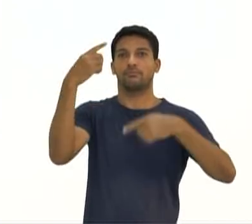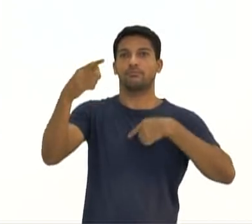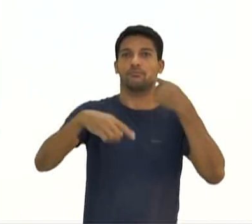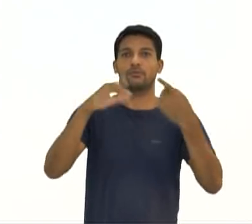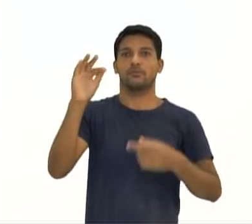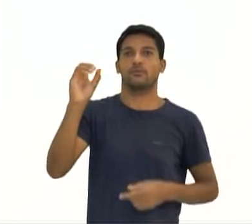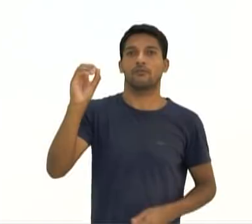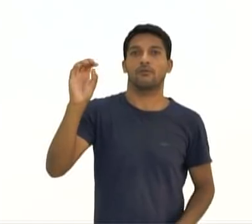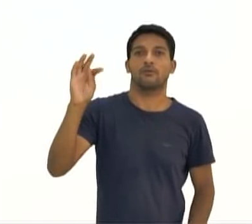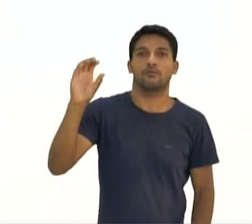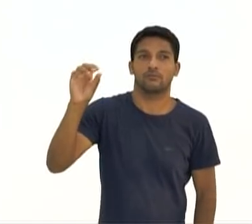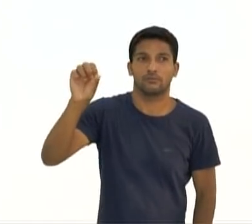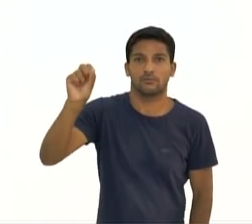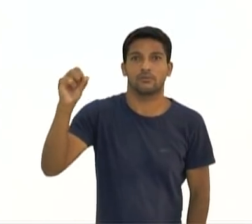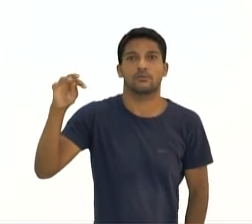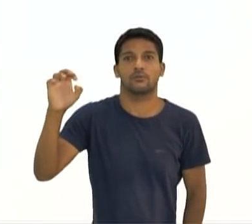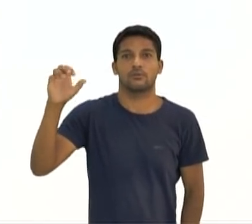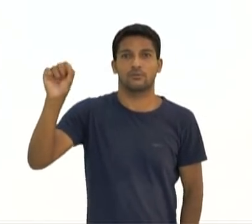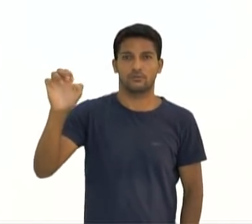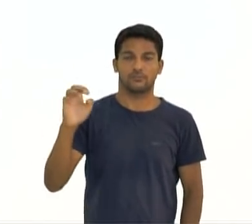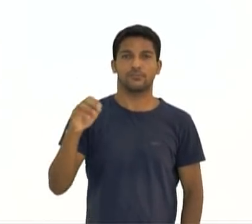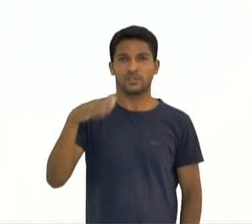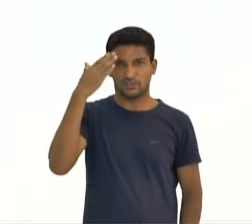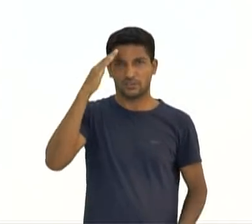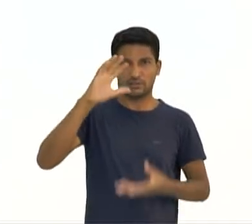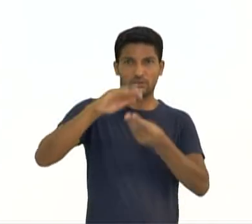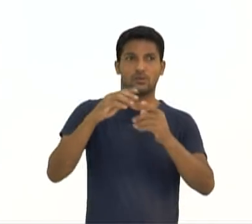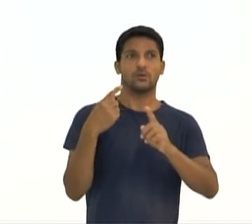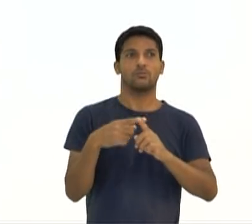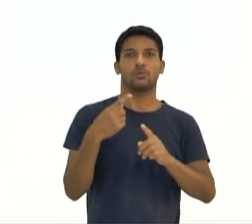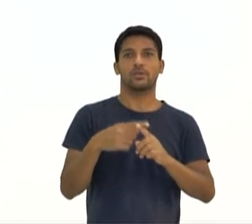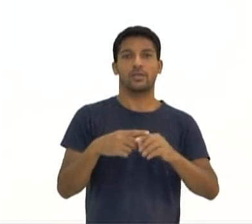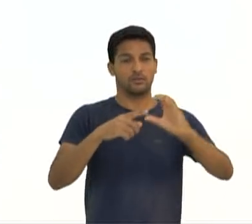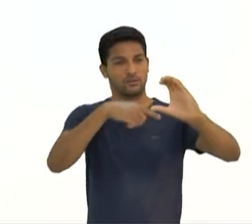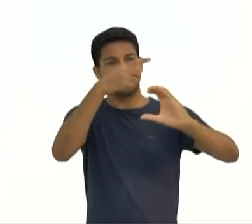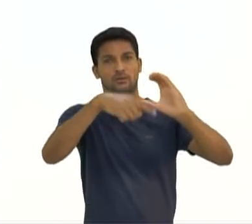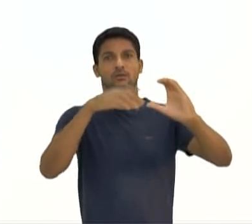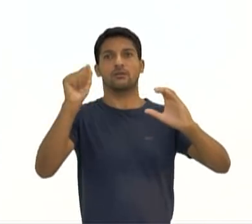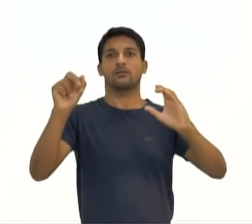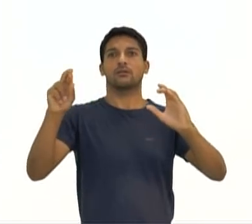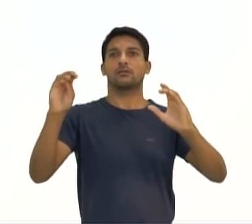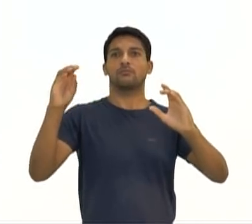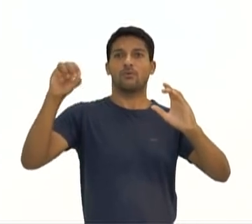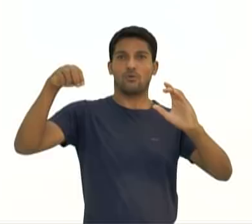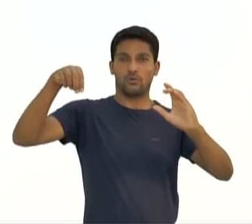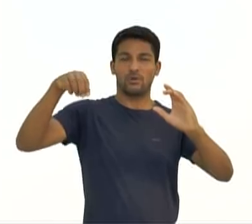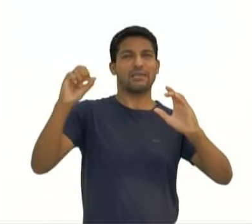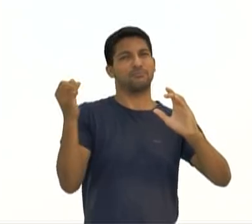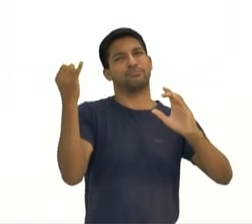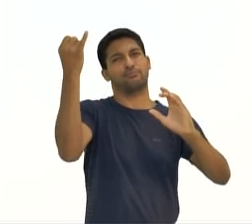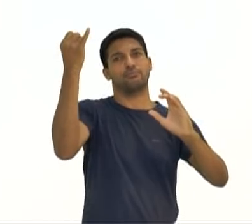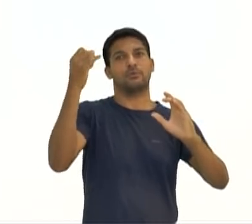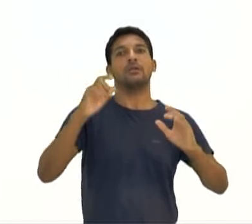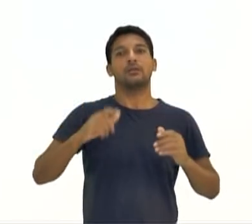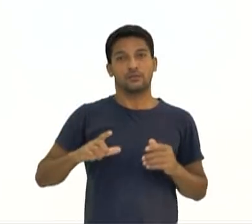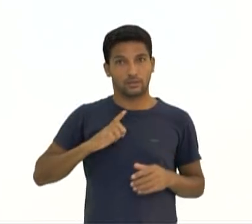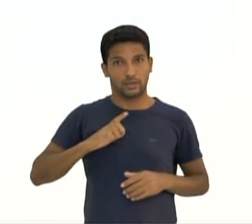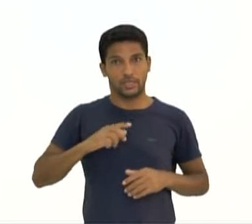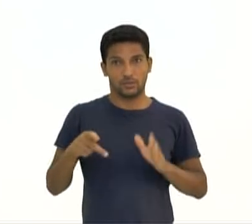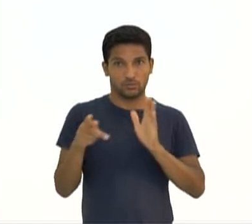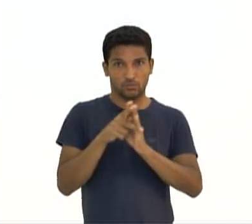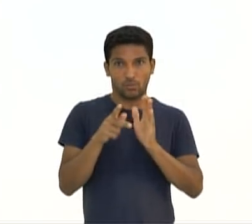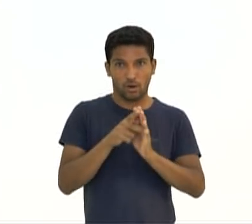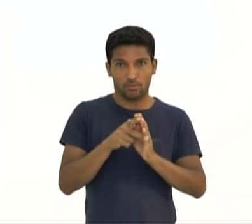decomposição. E aí, galera, entenderam por que o elemento do carbono é tão importante? Existe uma parte da química, pessoal, que